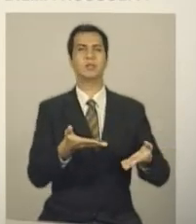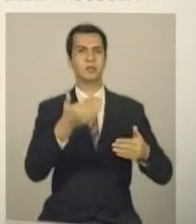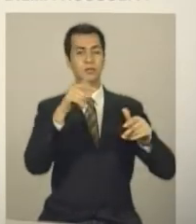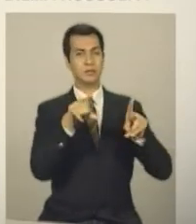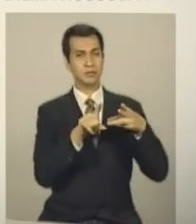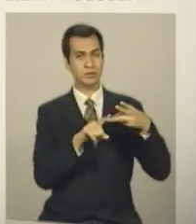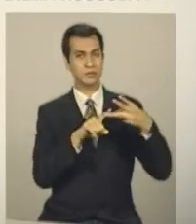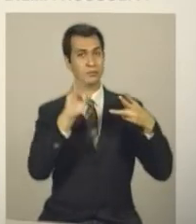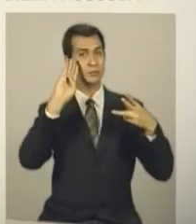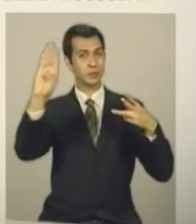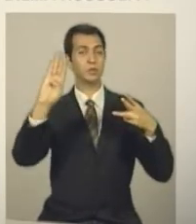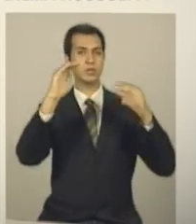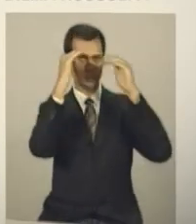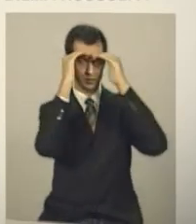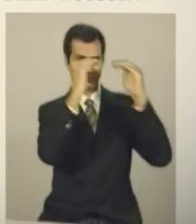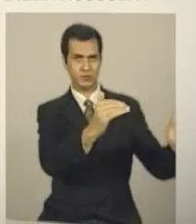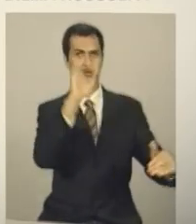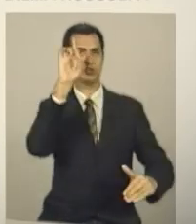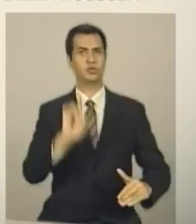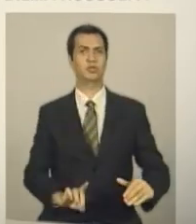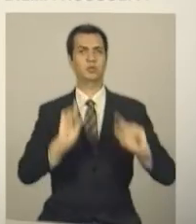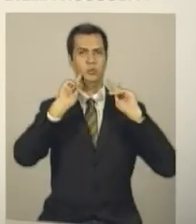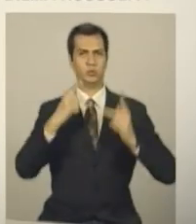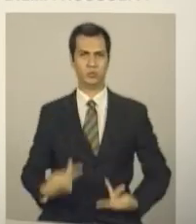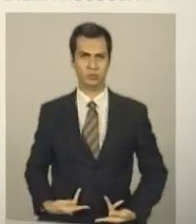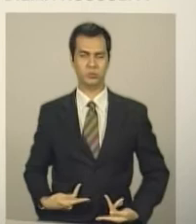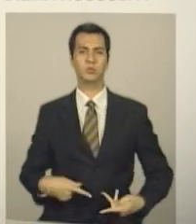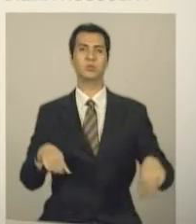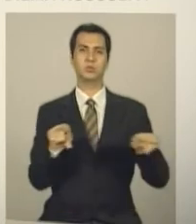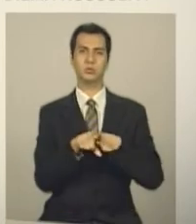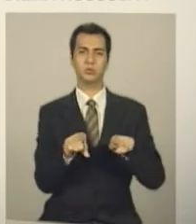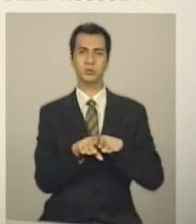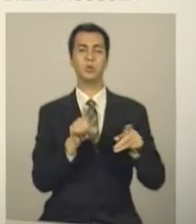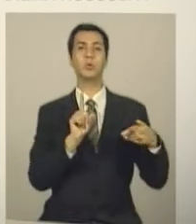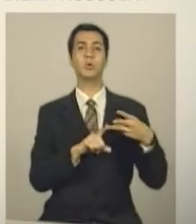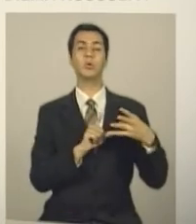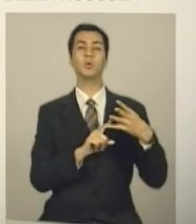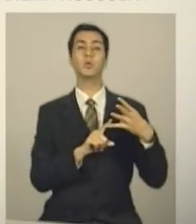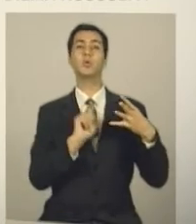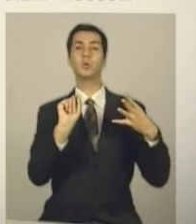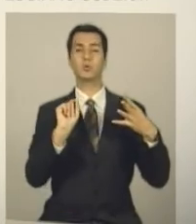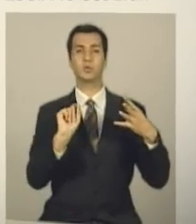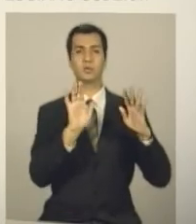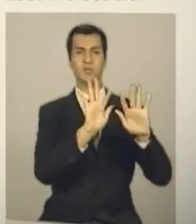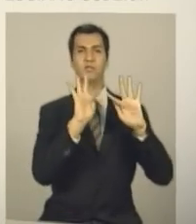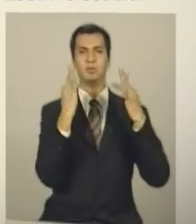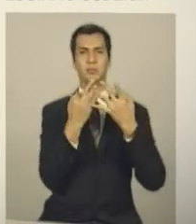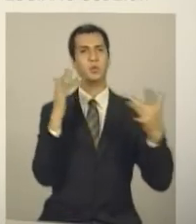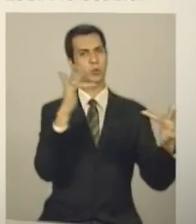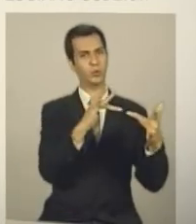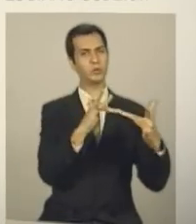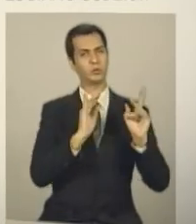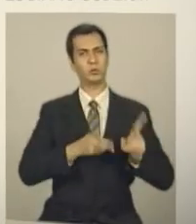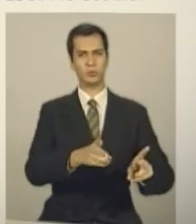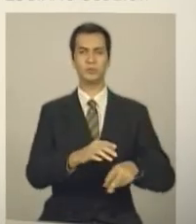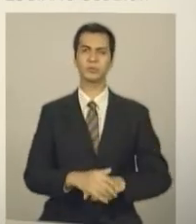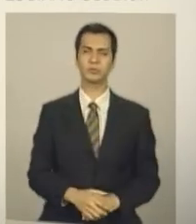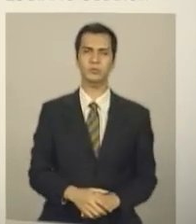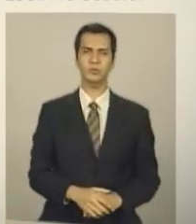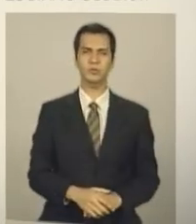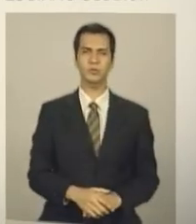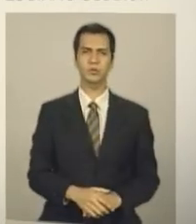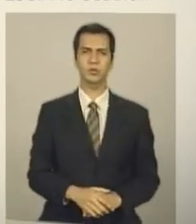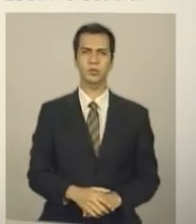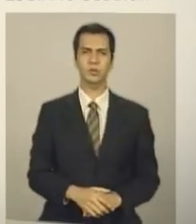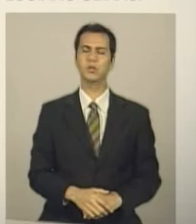respeito aos direitos humanos e a manutenção do contato dos pacientes com a família e para os usuários de drogas que